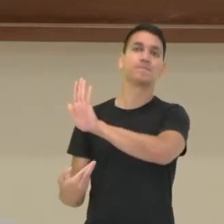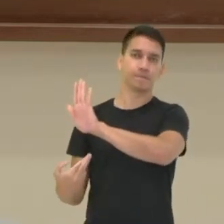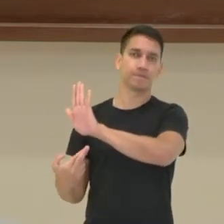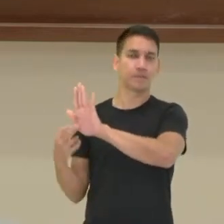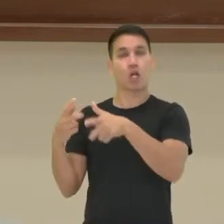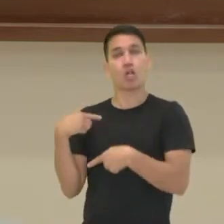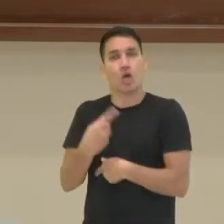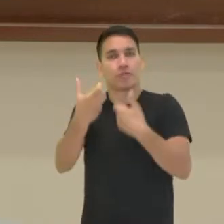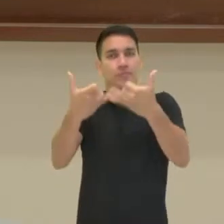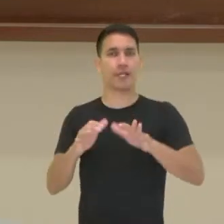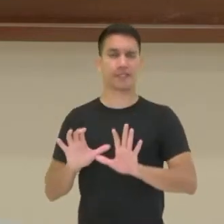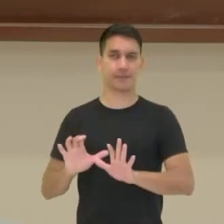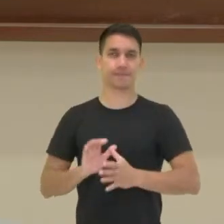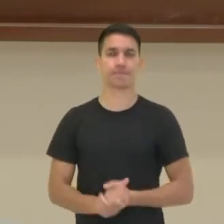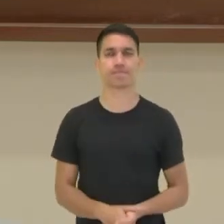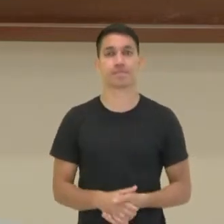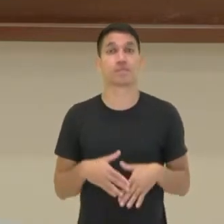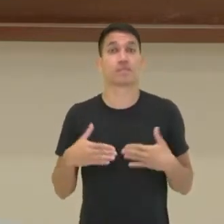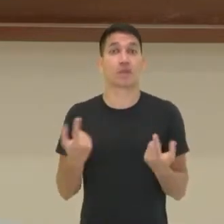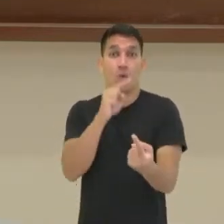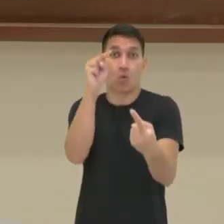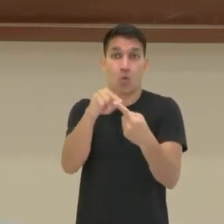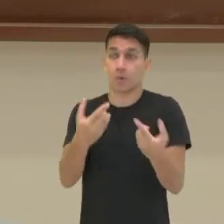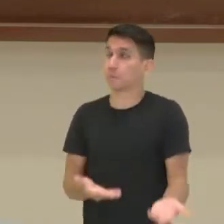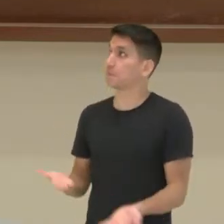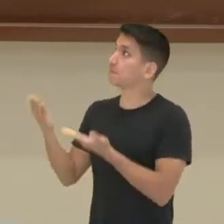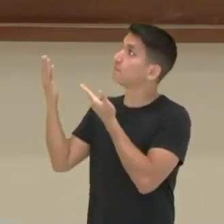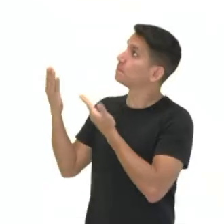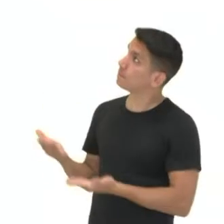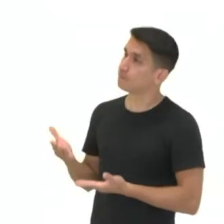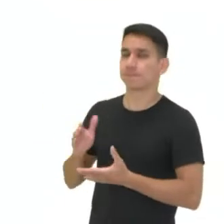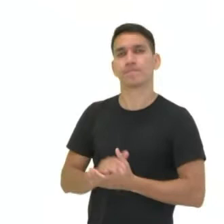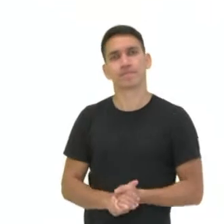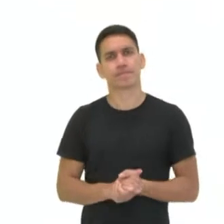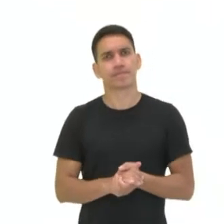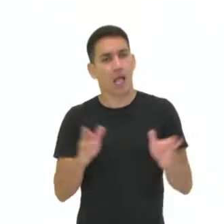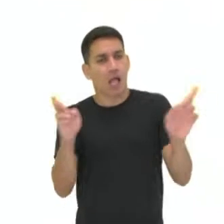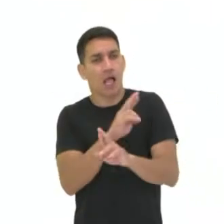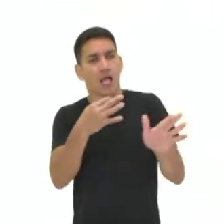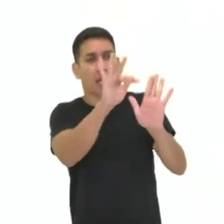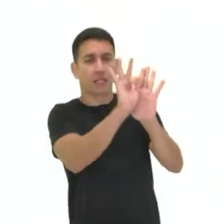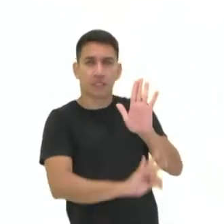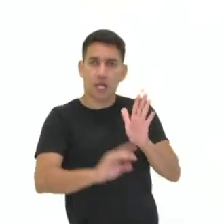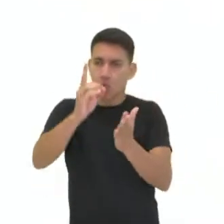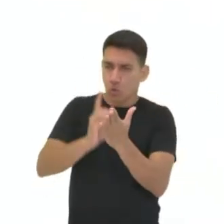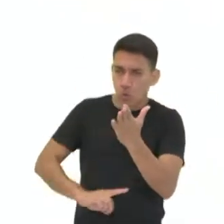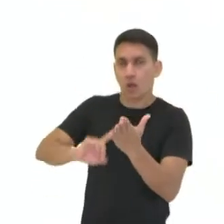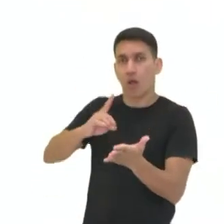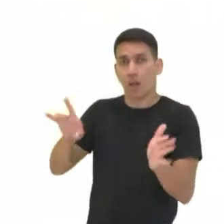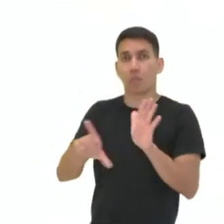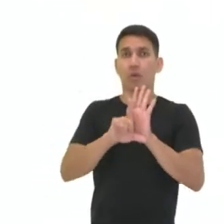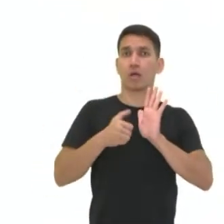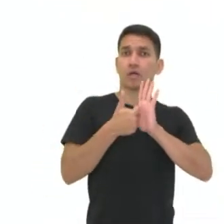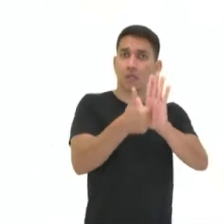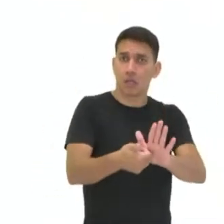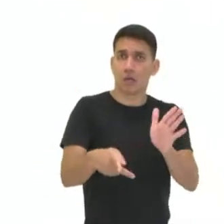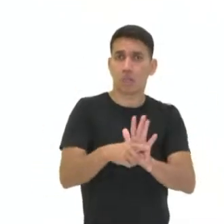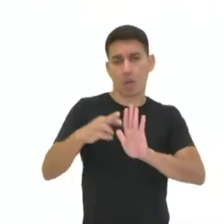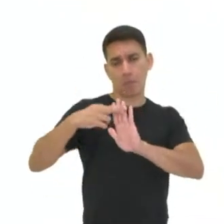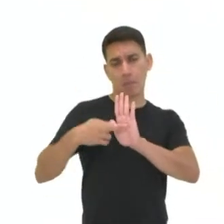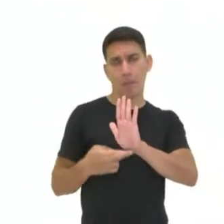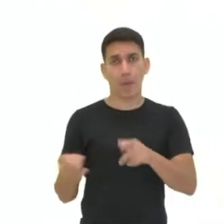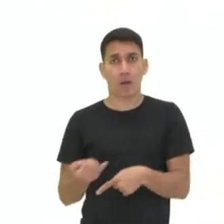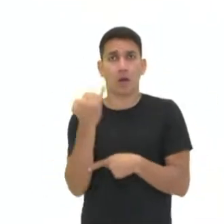Vamos falar sobre isso. Então o nosso objetivo hoje é relacionar textos e documentos legais e normativos de